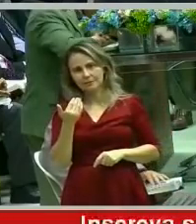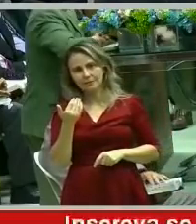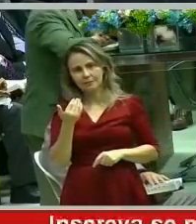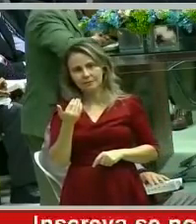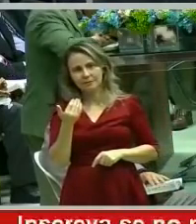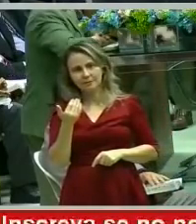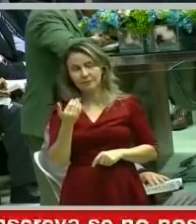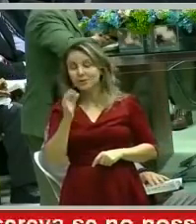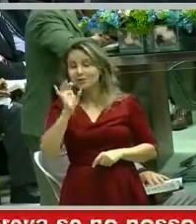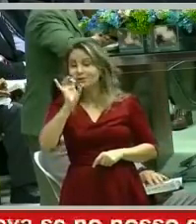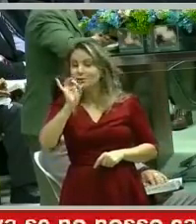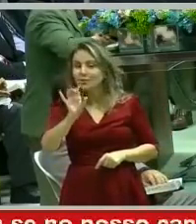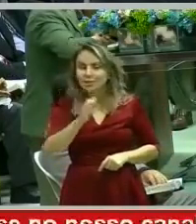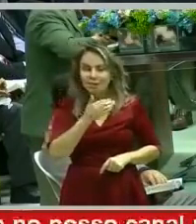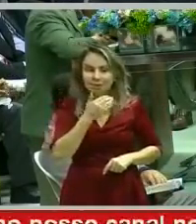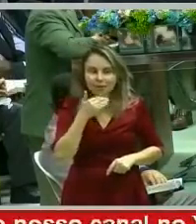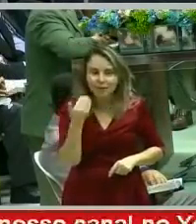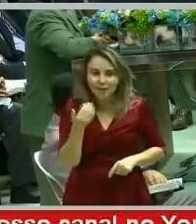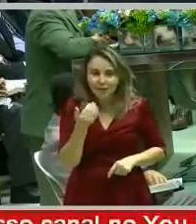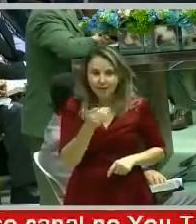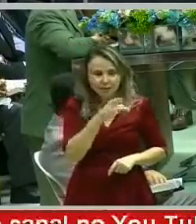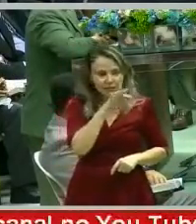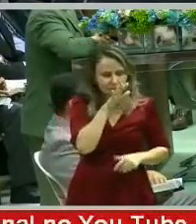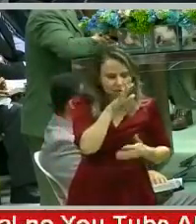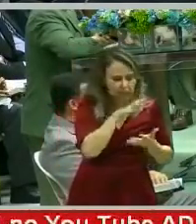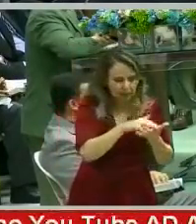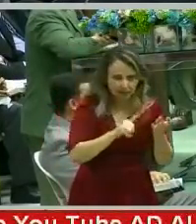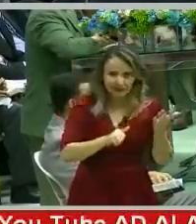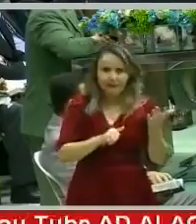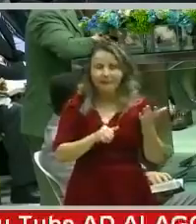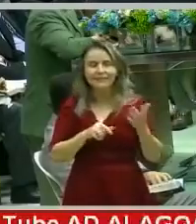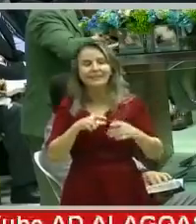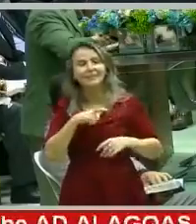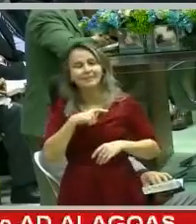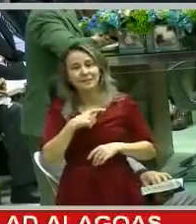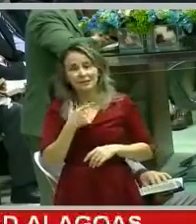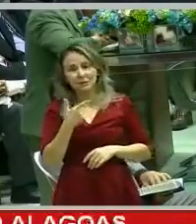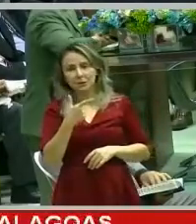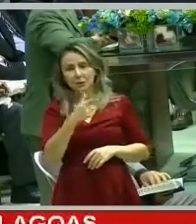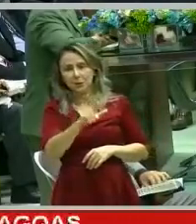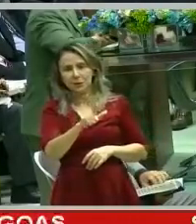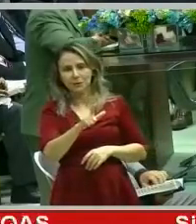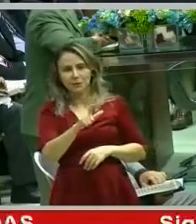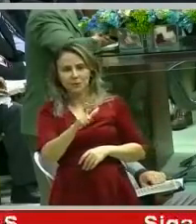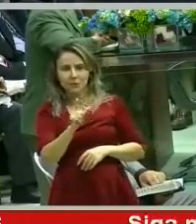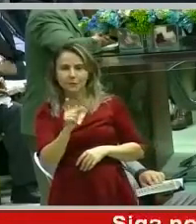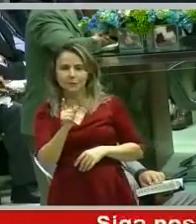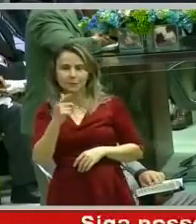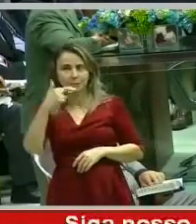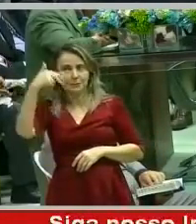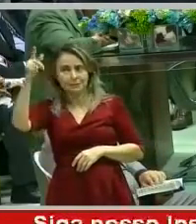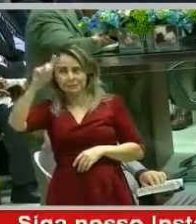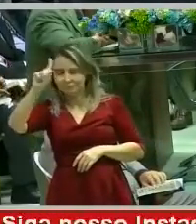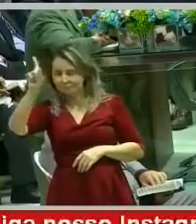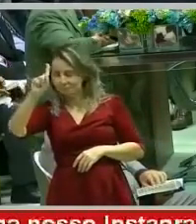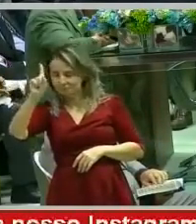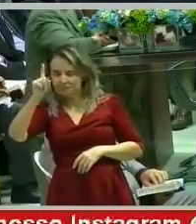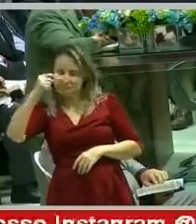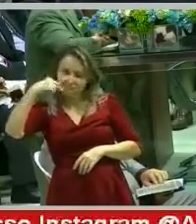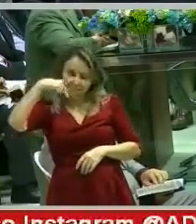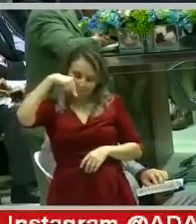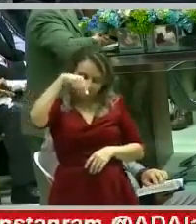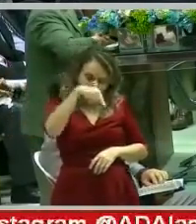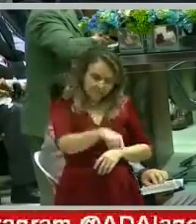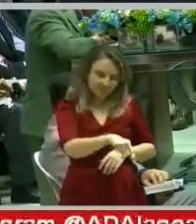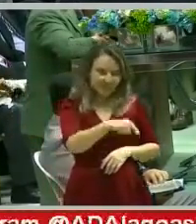Só a morte é que vai tirar a ruindade dele. E tem outros Eliabe que não vão para o céu. Vão para o Beleléu. Quando a gente